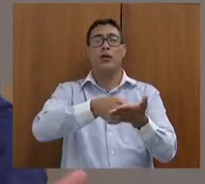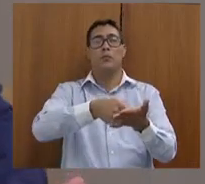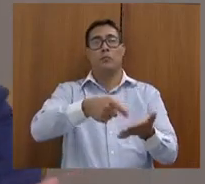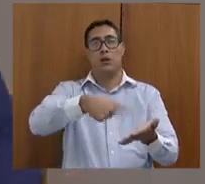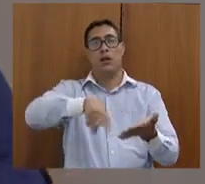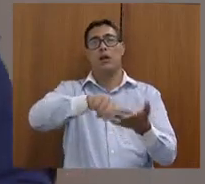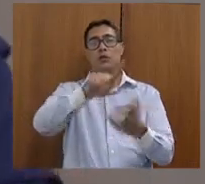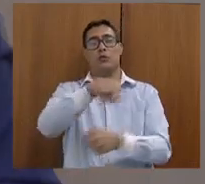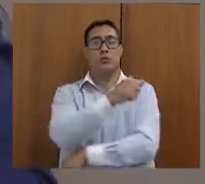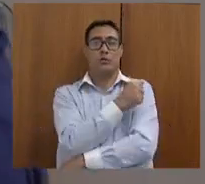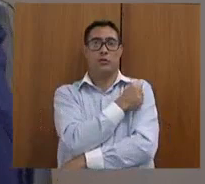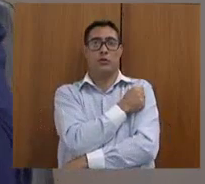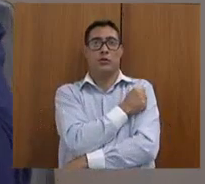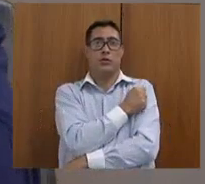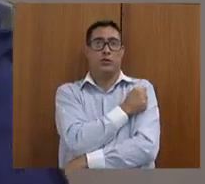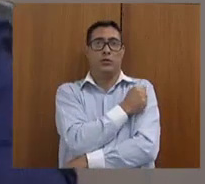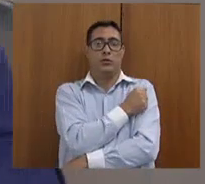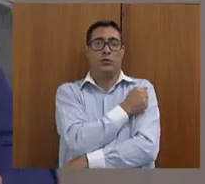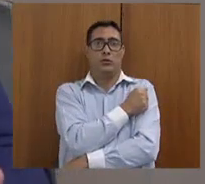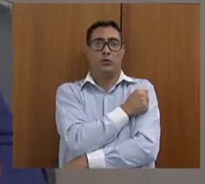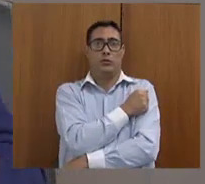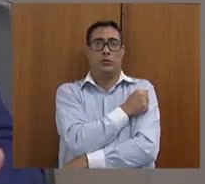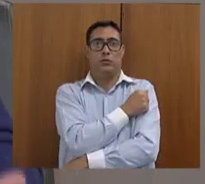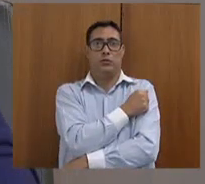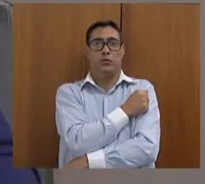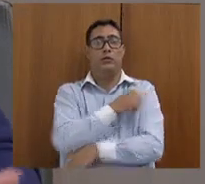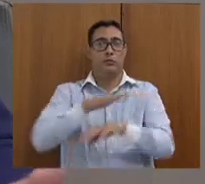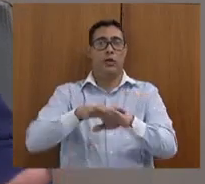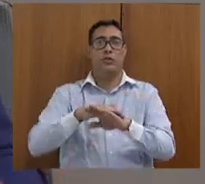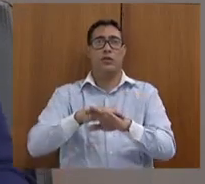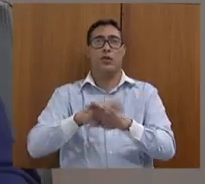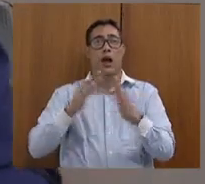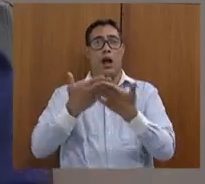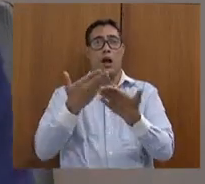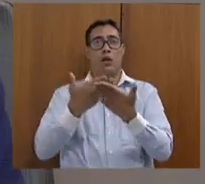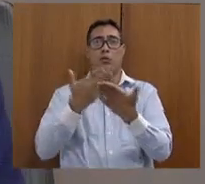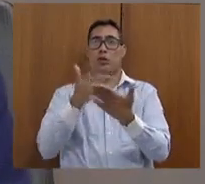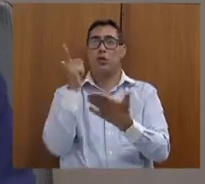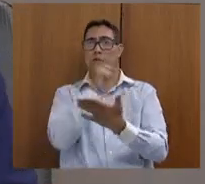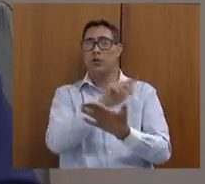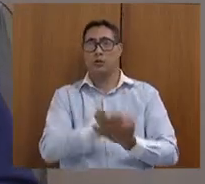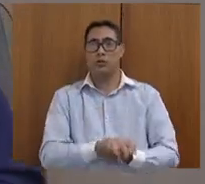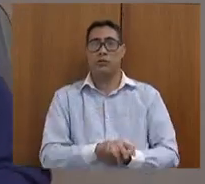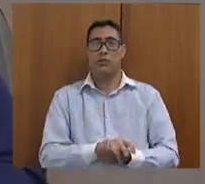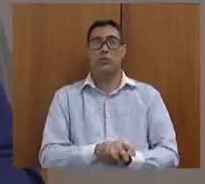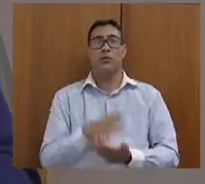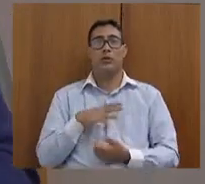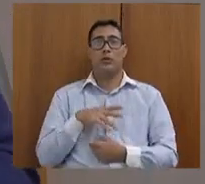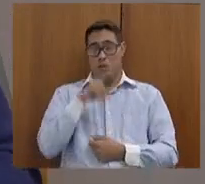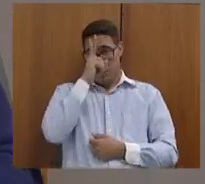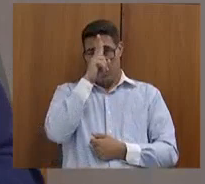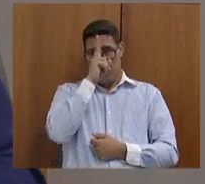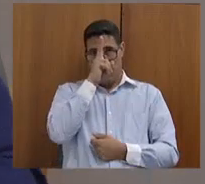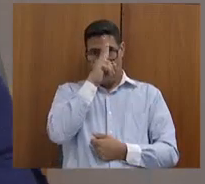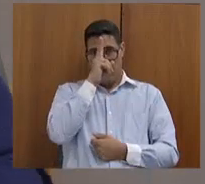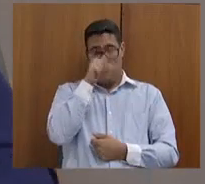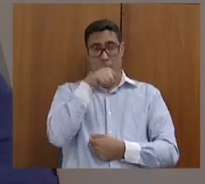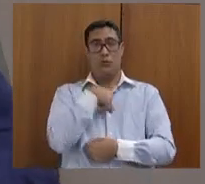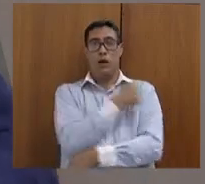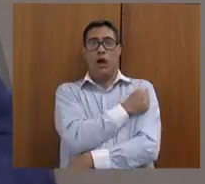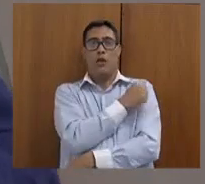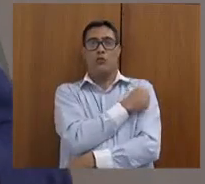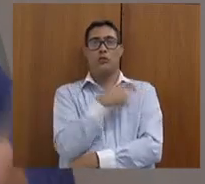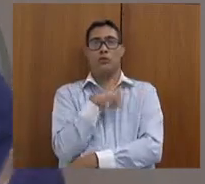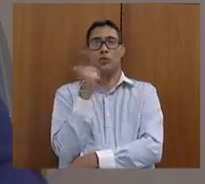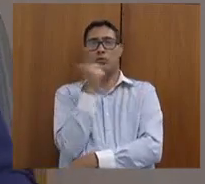eh que a escola adquiriu né conseguiu uma conquista Eu lembro que eu foi estudante que conseguiu né Eu acho que